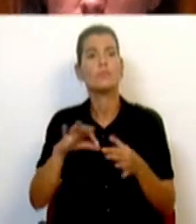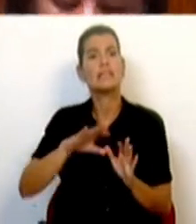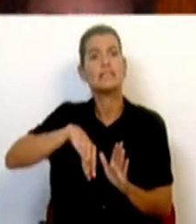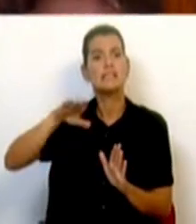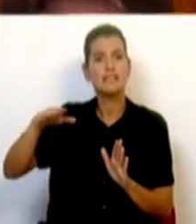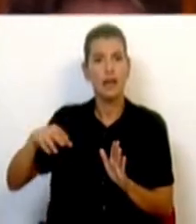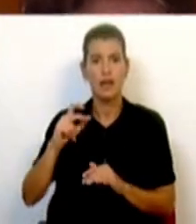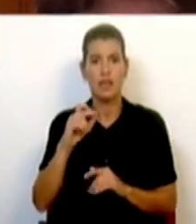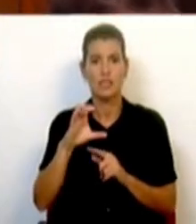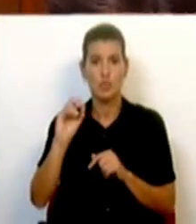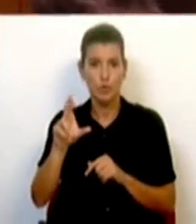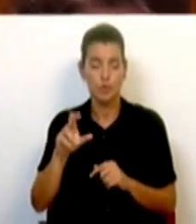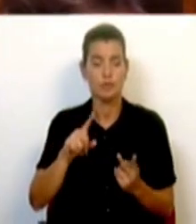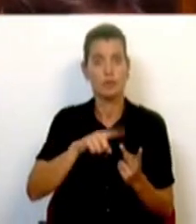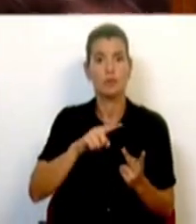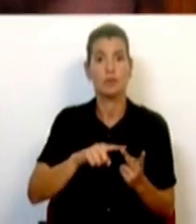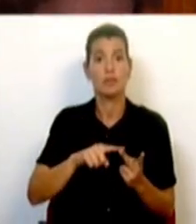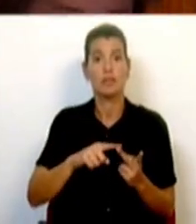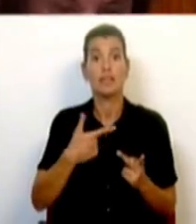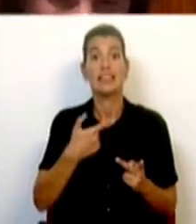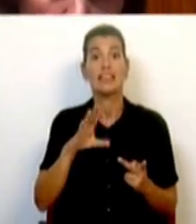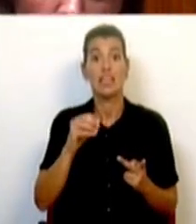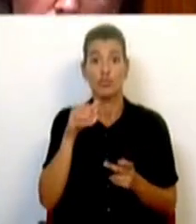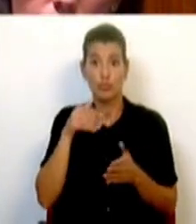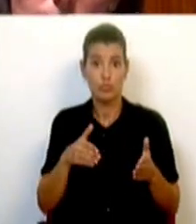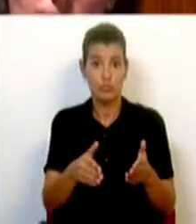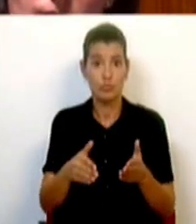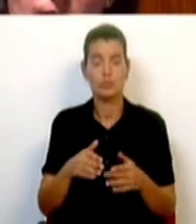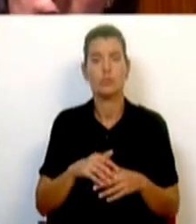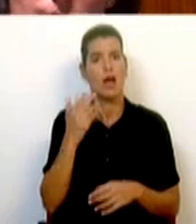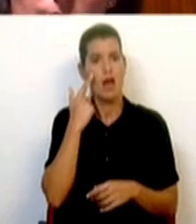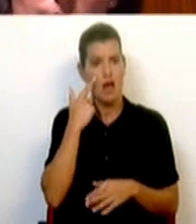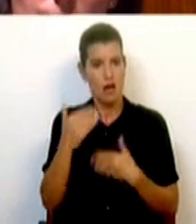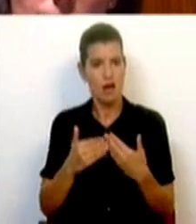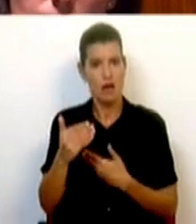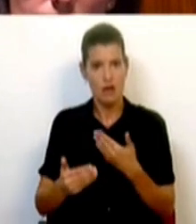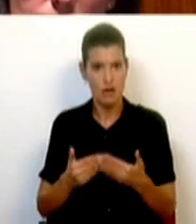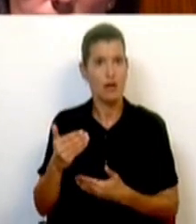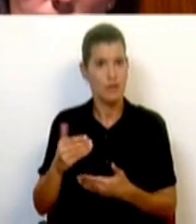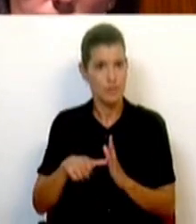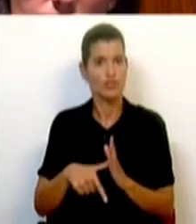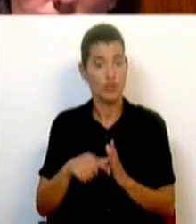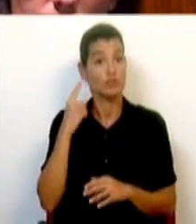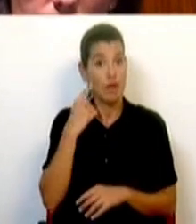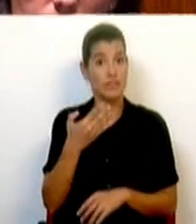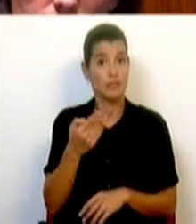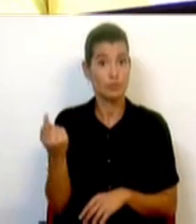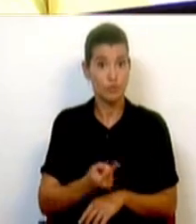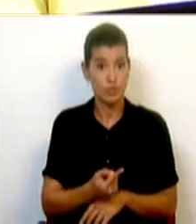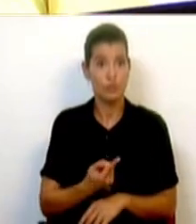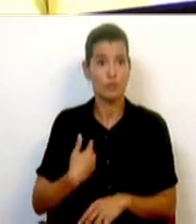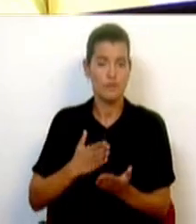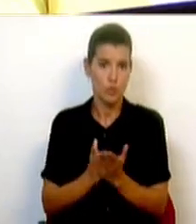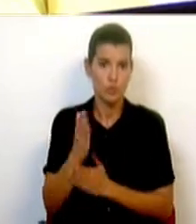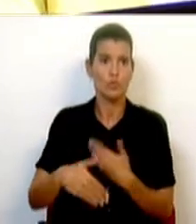do Açor e o relativo ao Tejo Internacional, está em execução, tem uma taxa de execução já de 27% e vamos